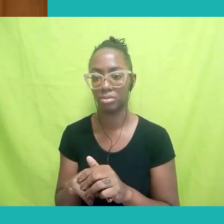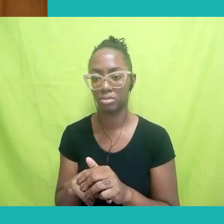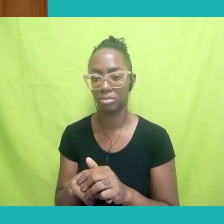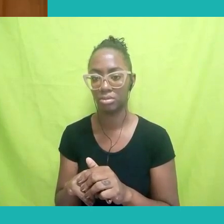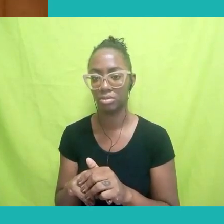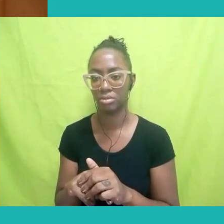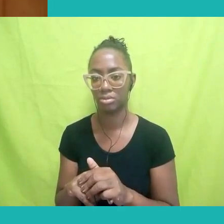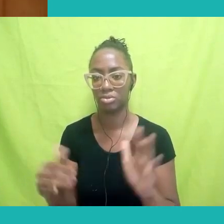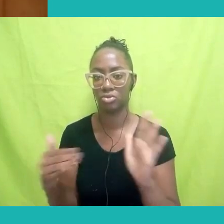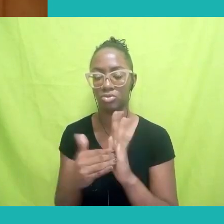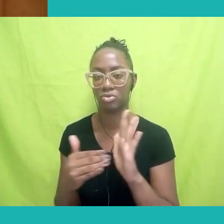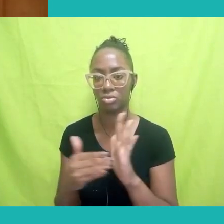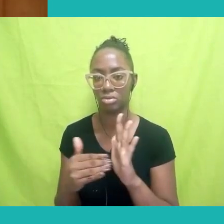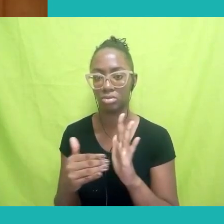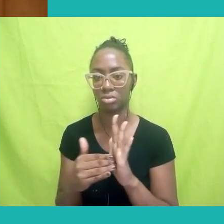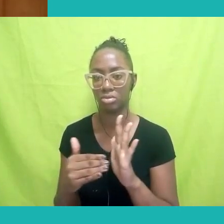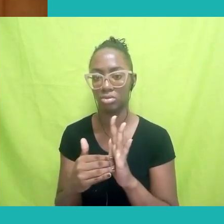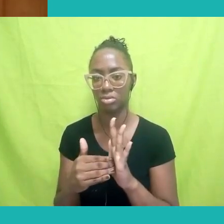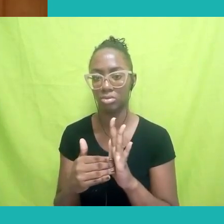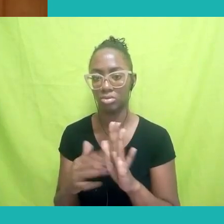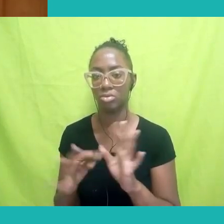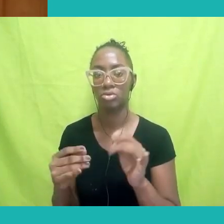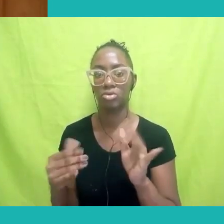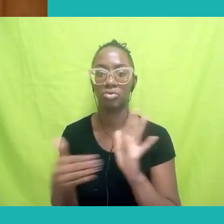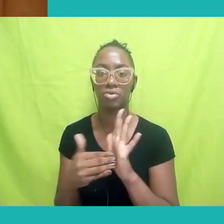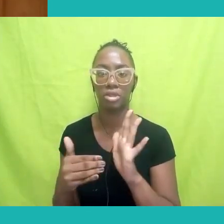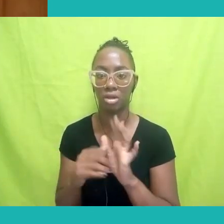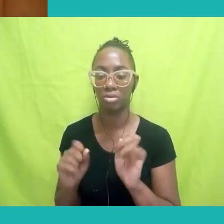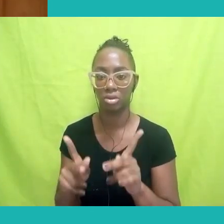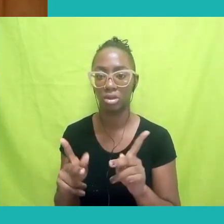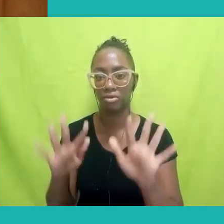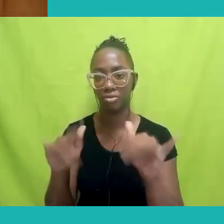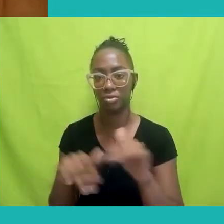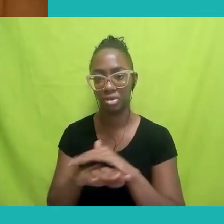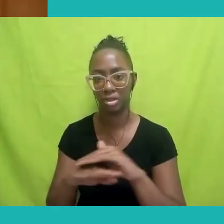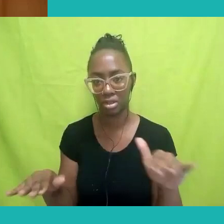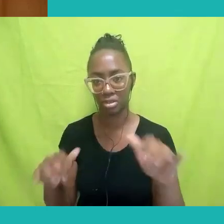deixar para o final de todas para o final, então. Então, declaro encerrado esse